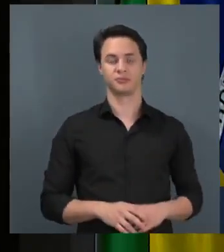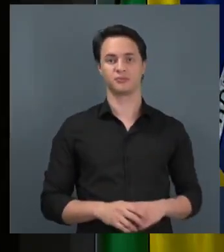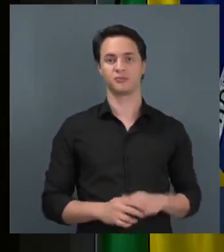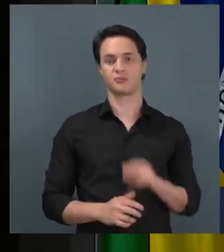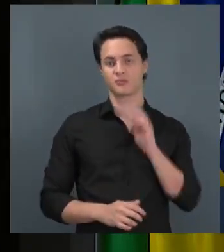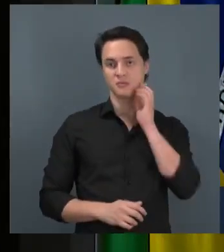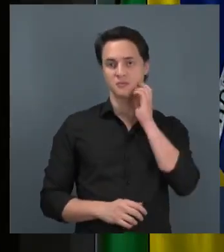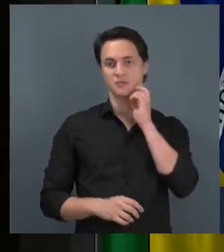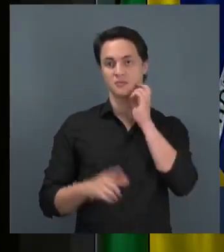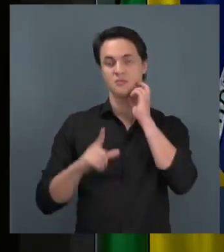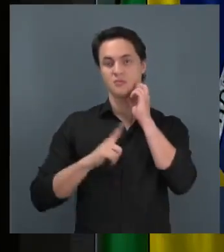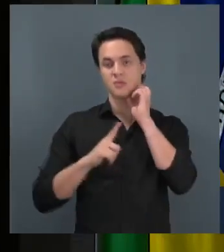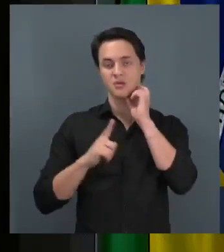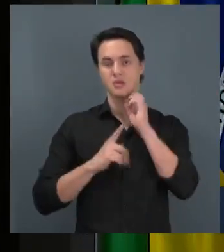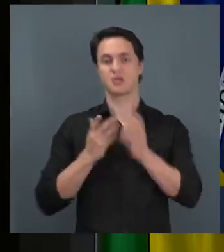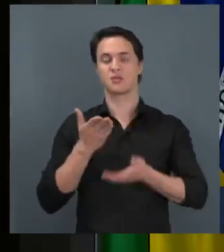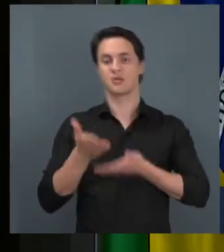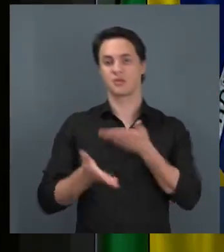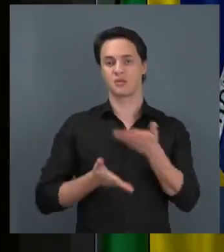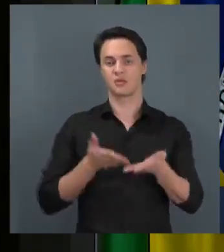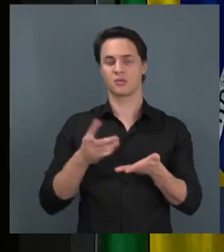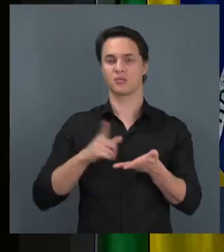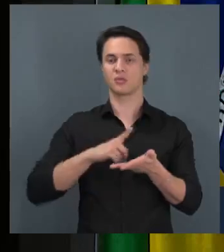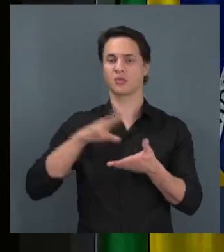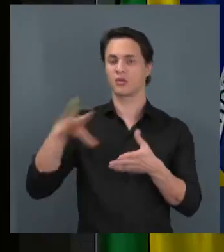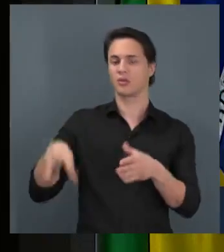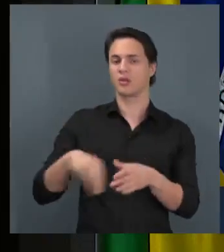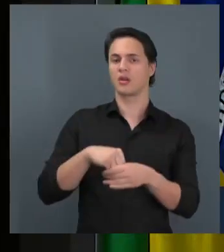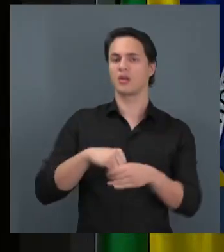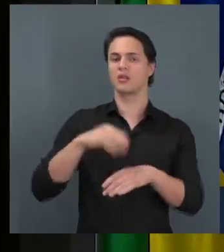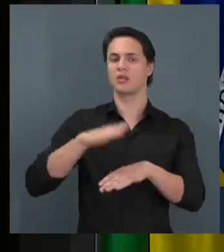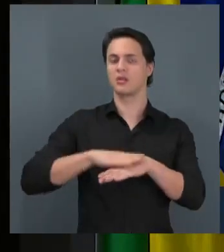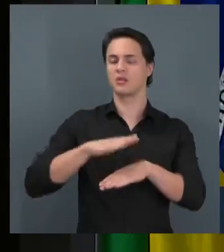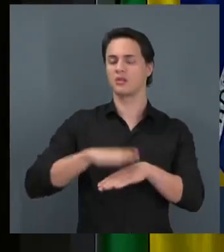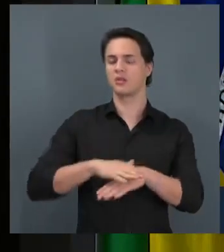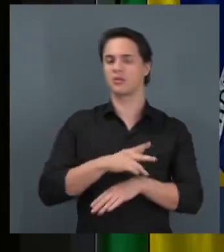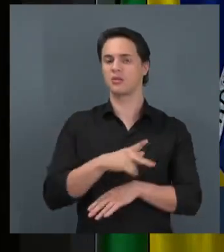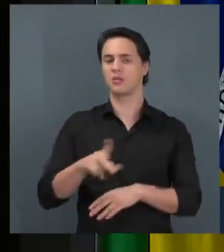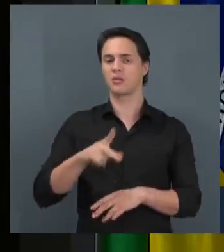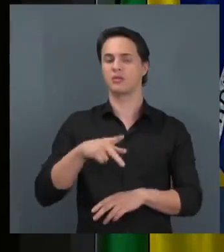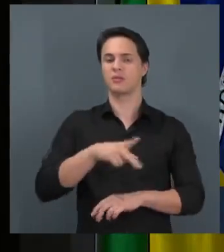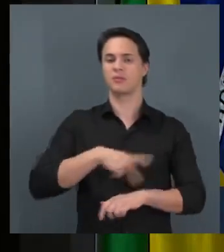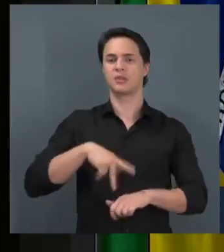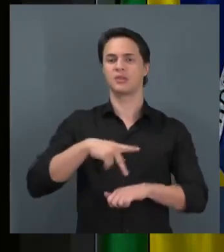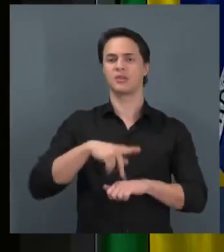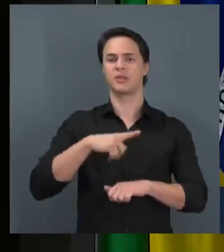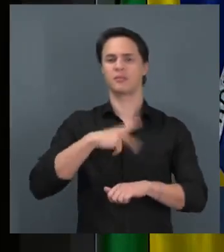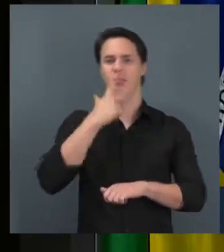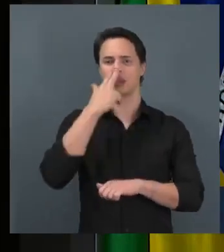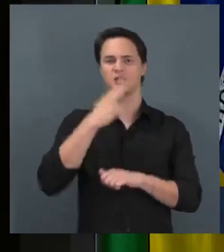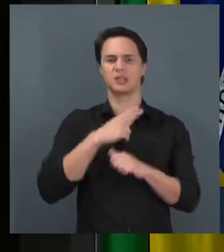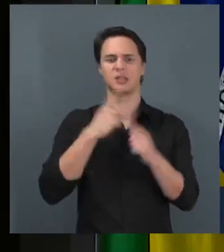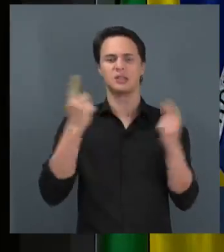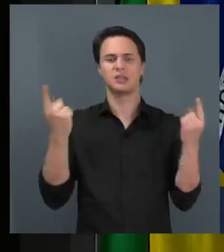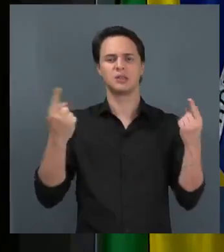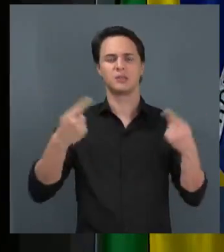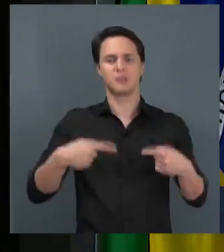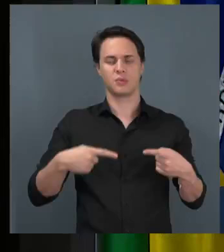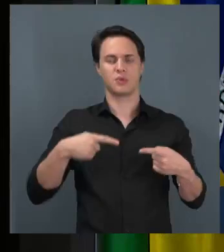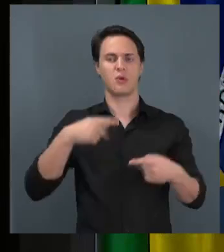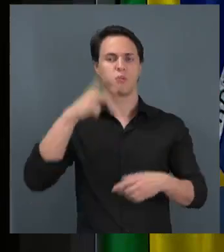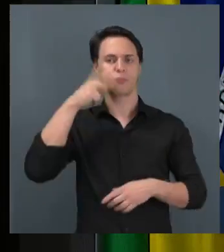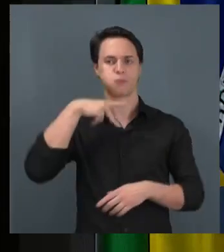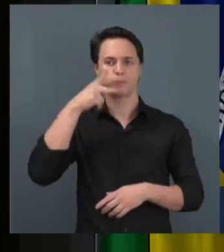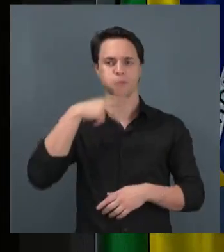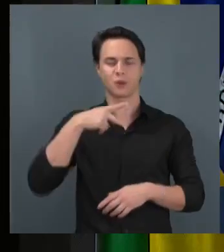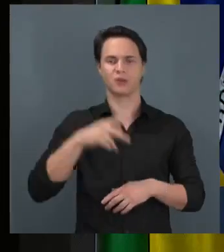sendo tratados dentro de sua própria pátria como inimigos políticos. E que é justamente